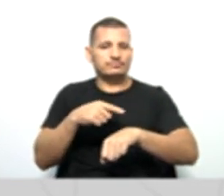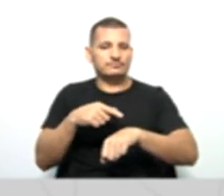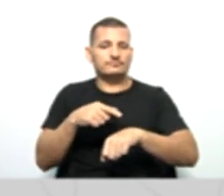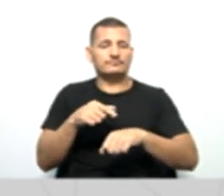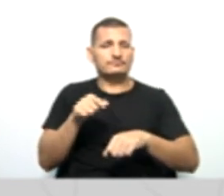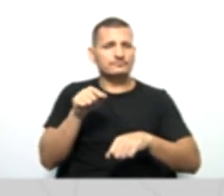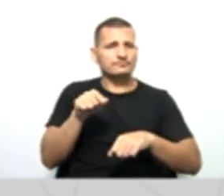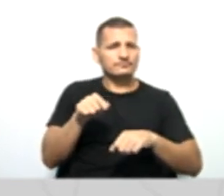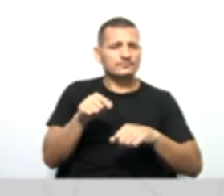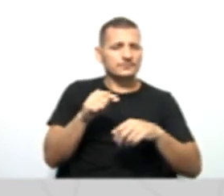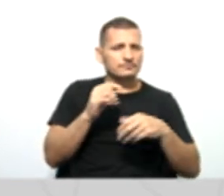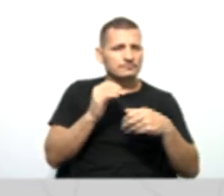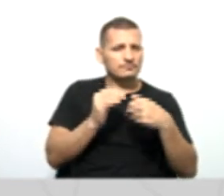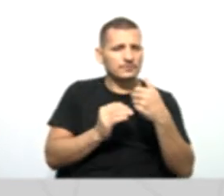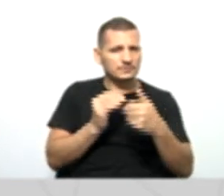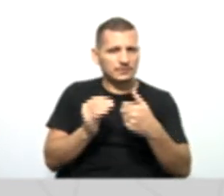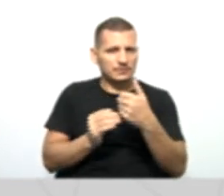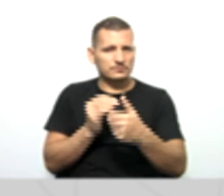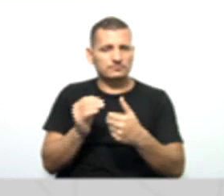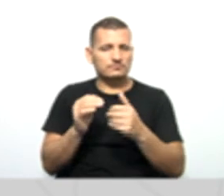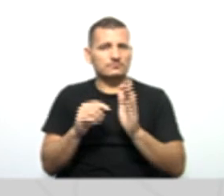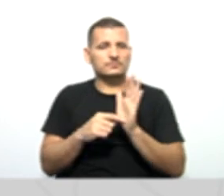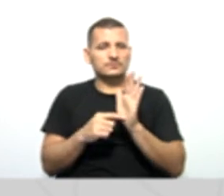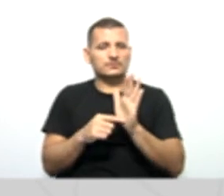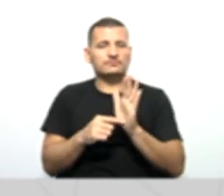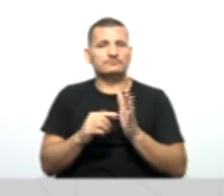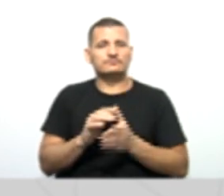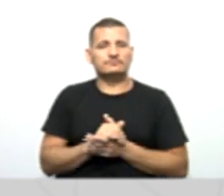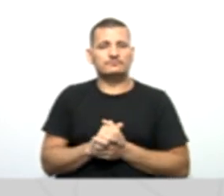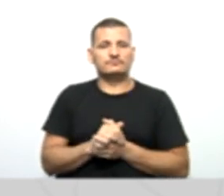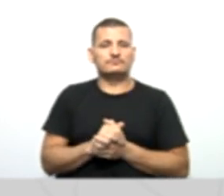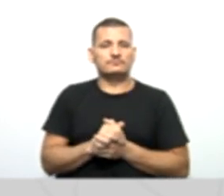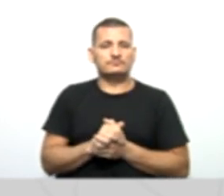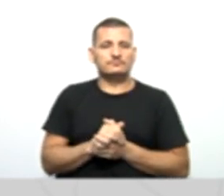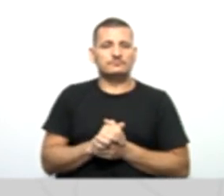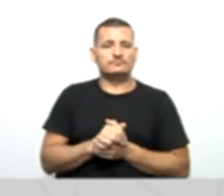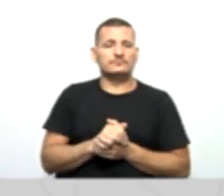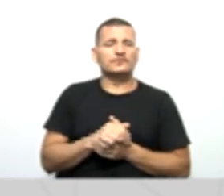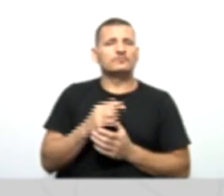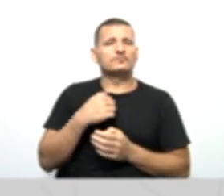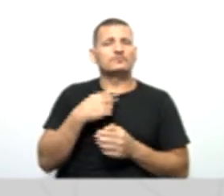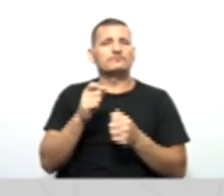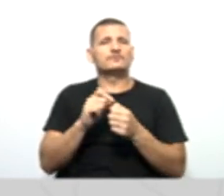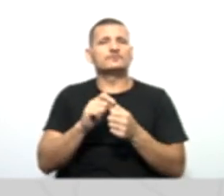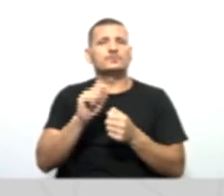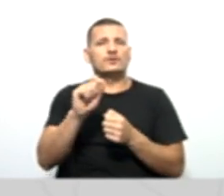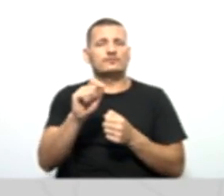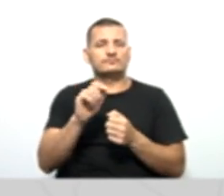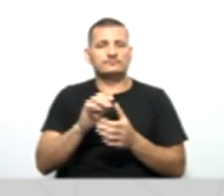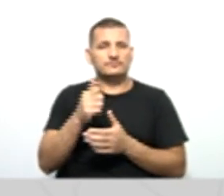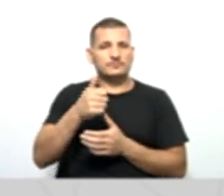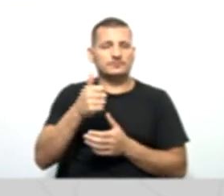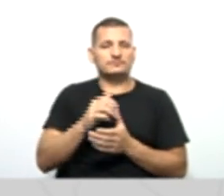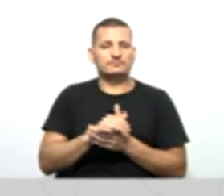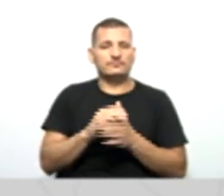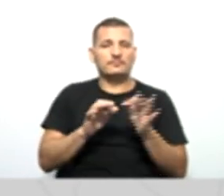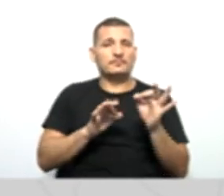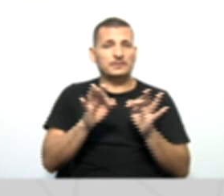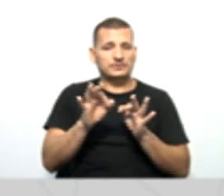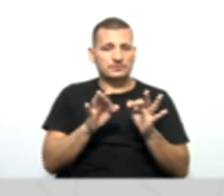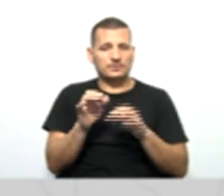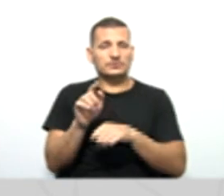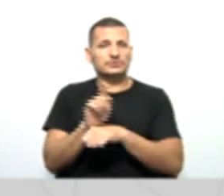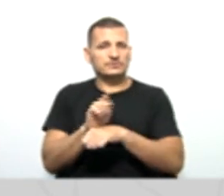processos serão apresentados a seguir, tá? O que eu tenho que fazer para garantir uma entrega dentro do prazo? Planejar o gerenciamento